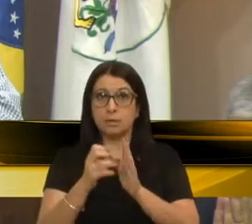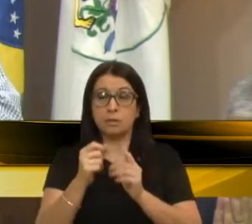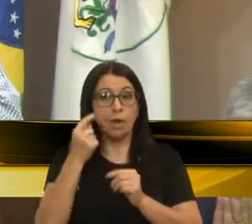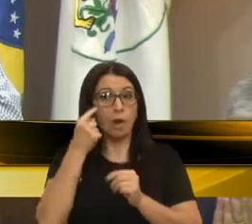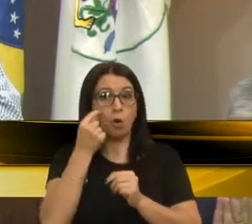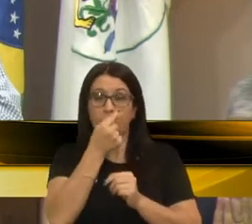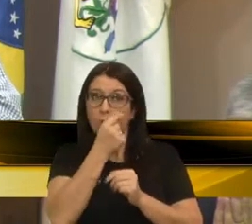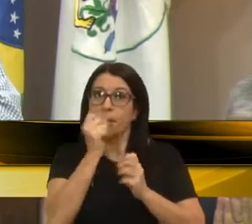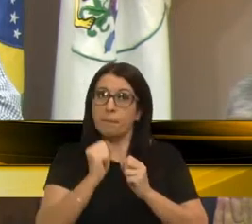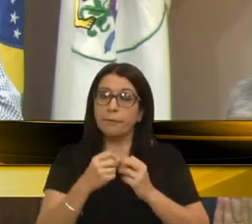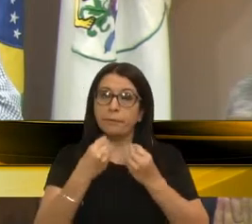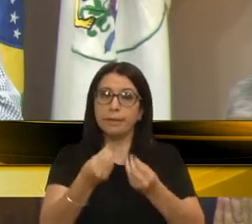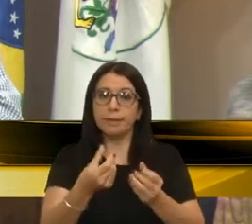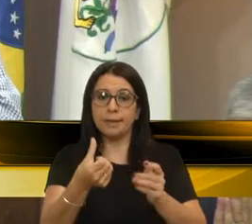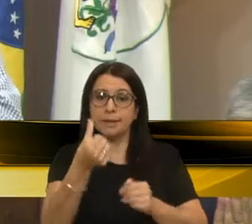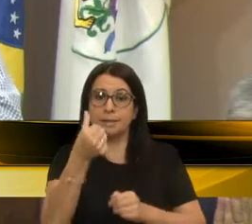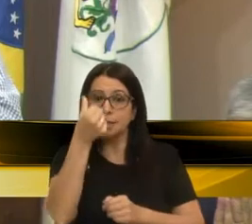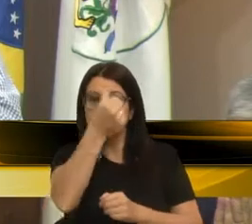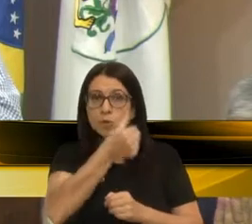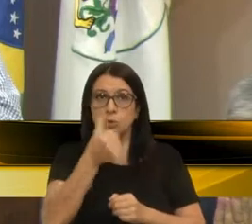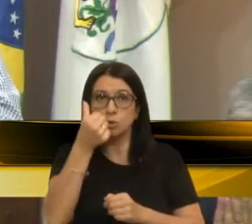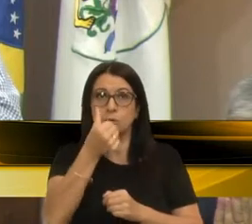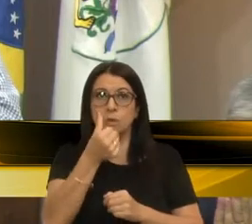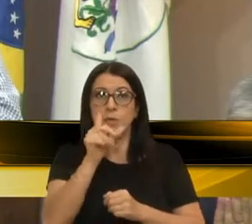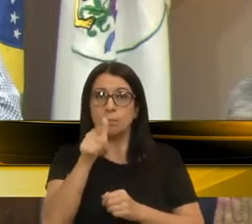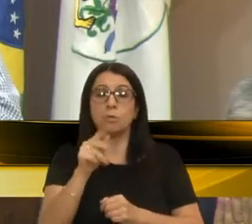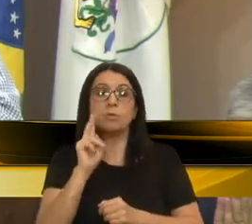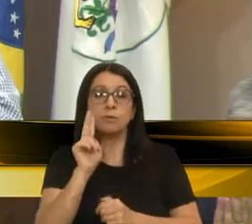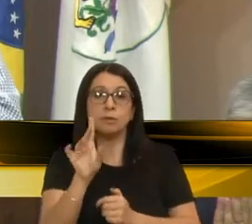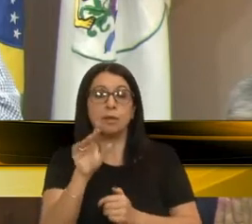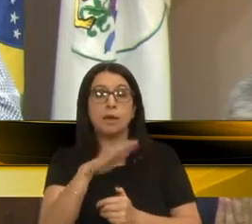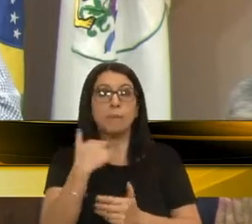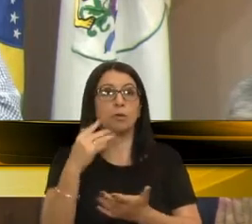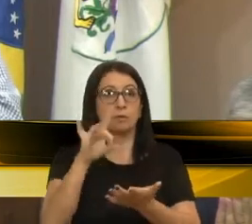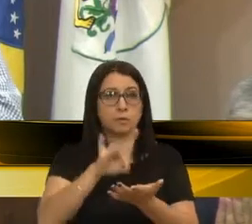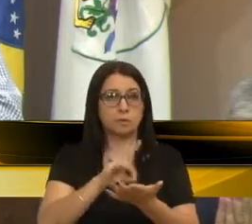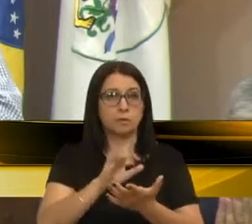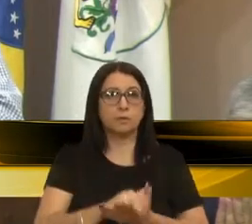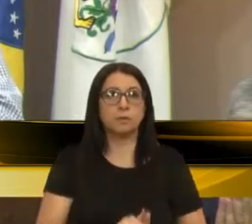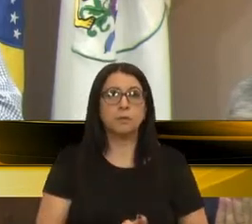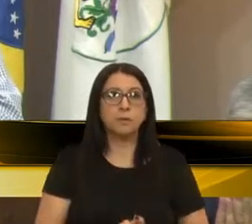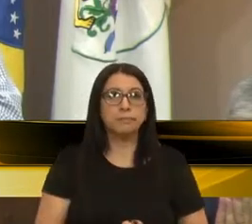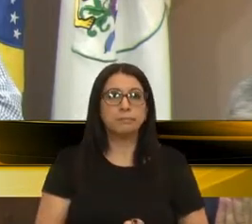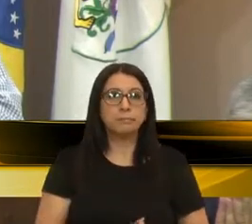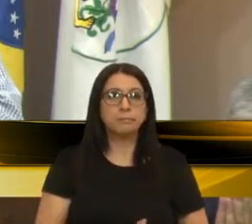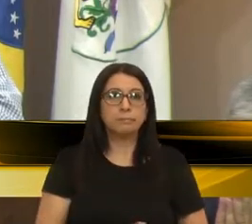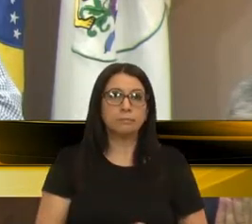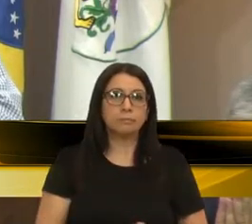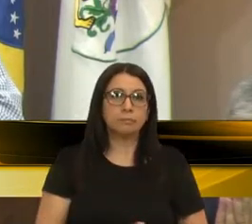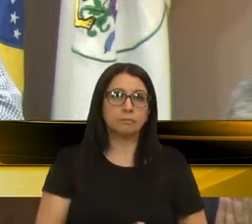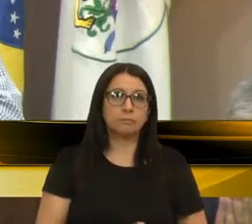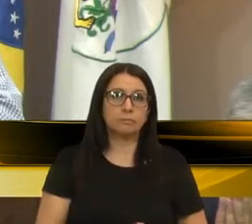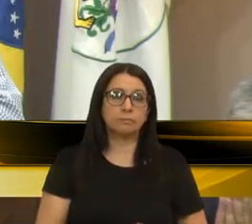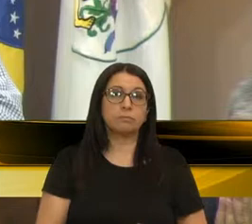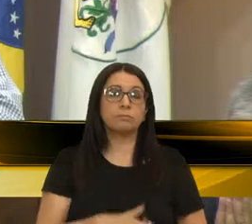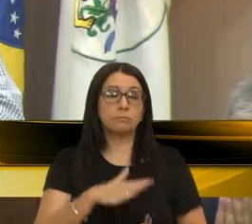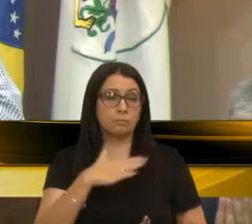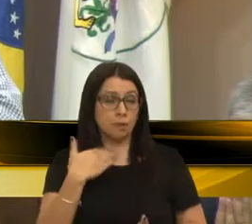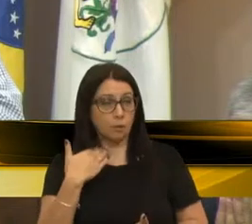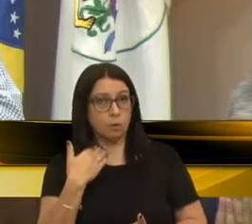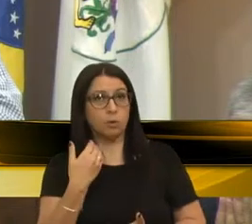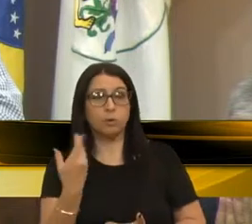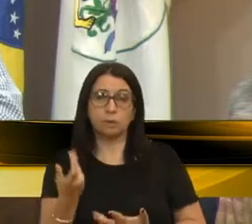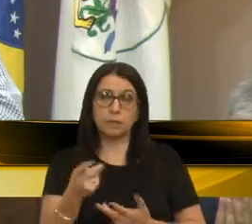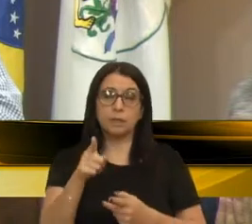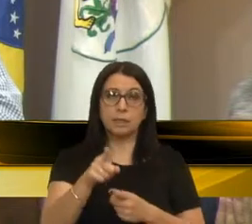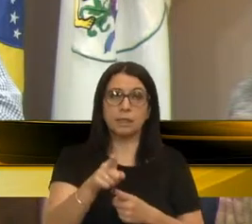até 6 horas após constatada a morte cerebral. Morte cerebral ou